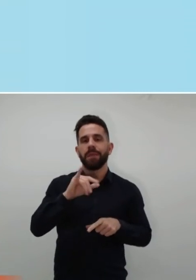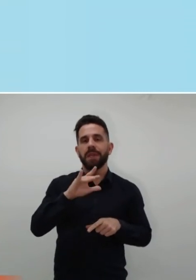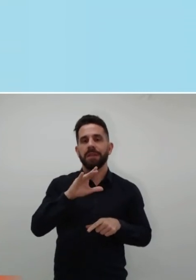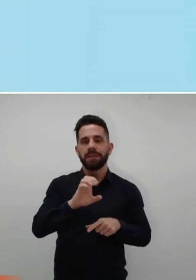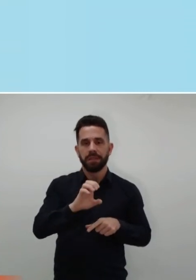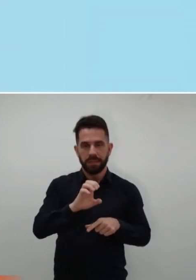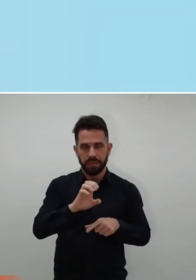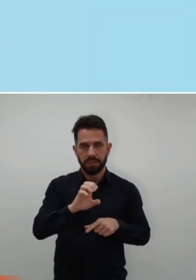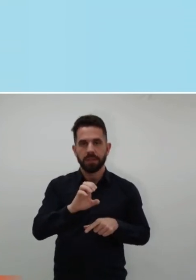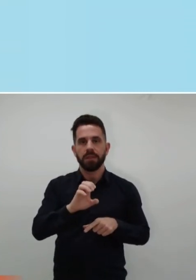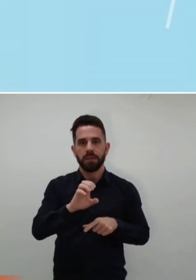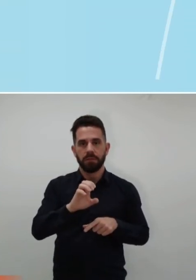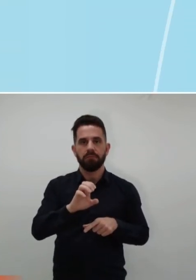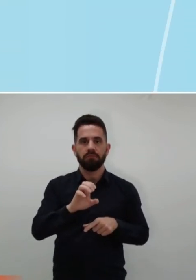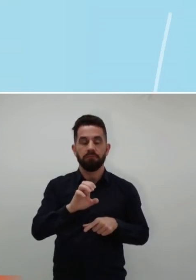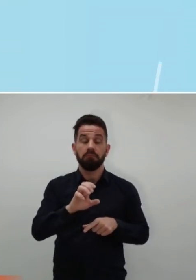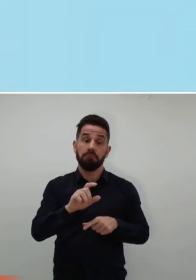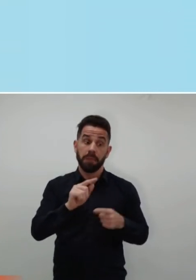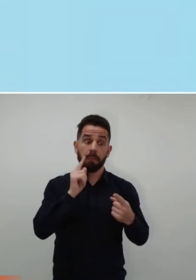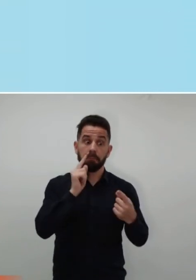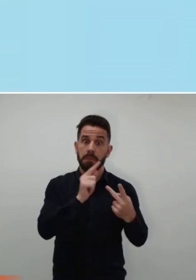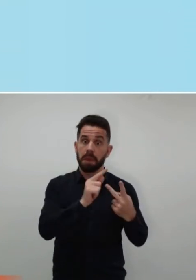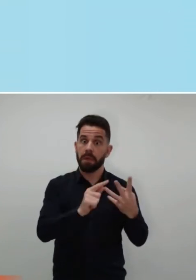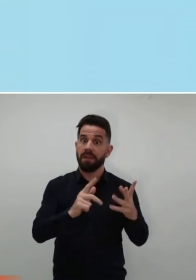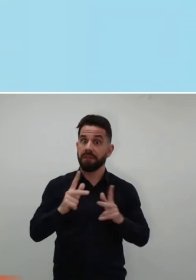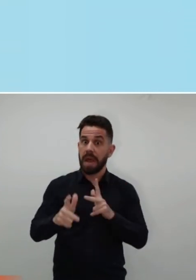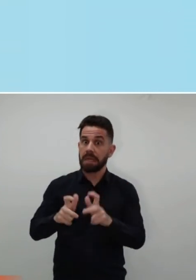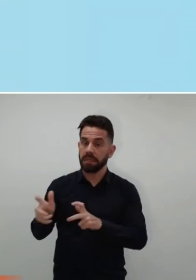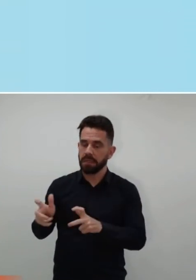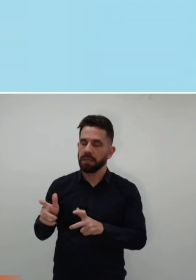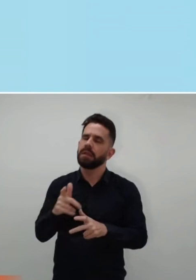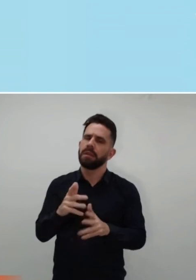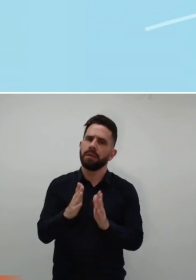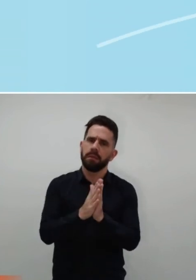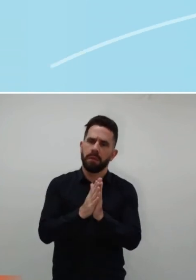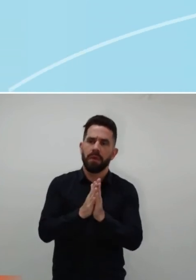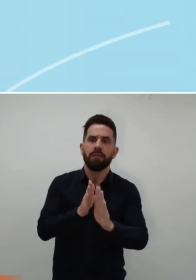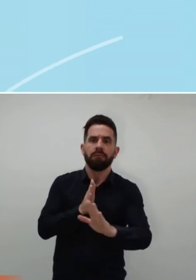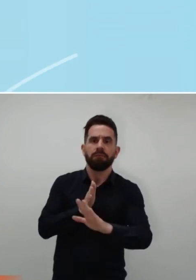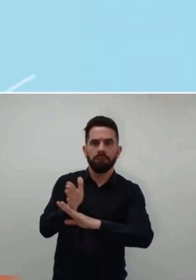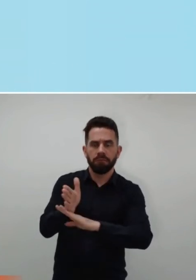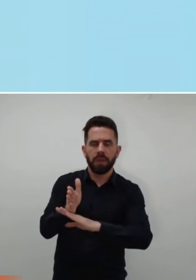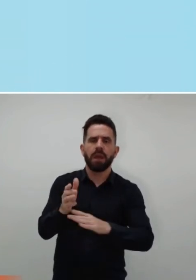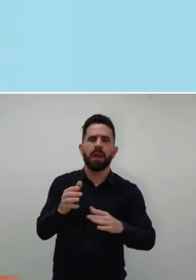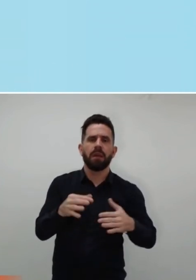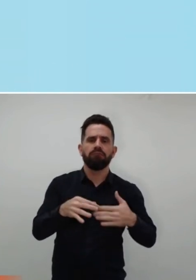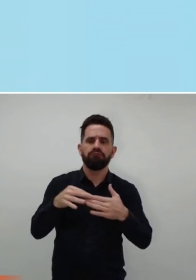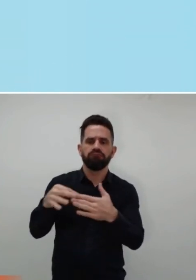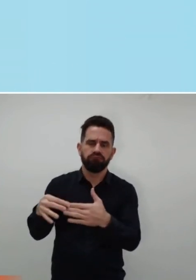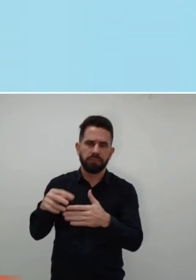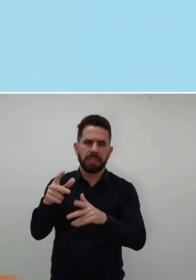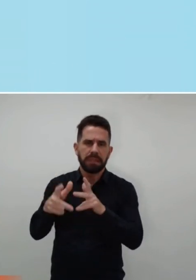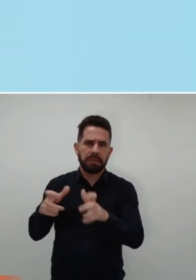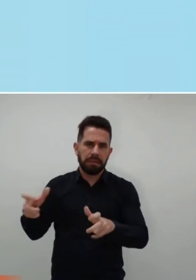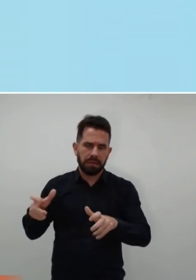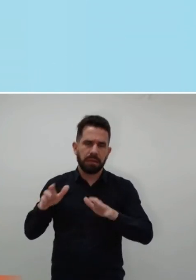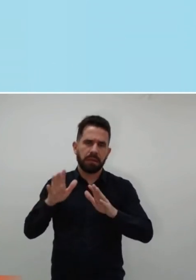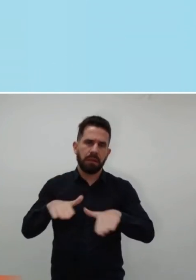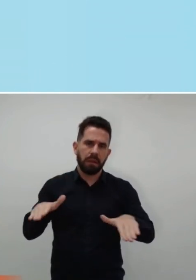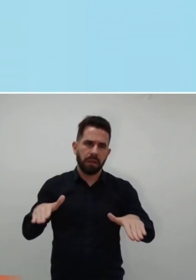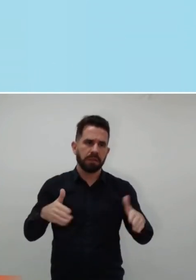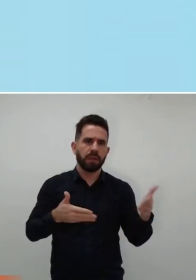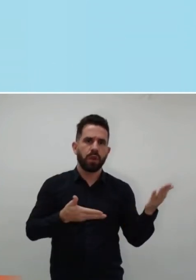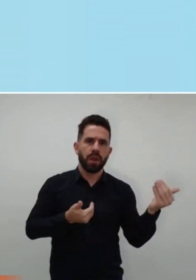e a rubéola. Então, ó a chance de vacinar seu filho e sua filha, a criança, o adolescente que você convive